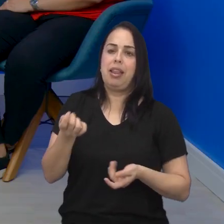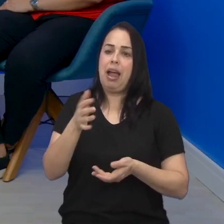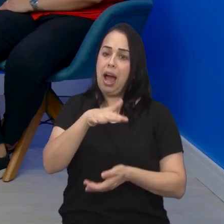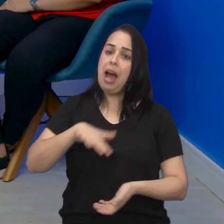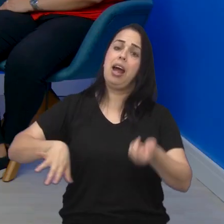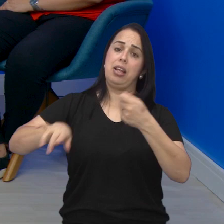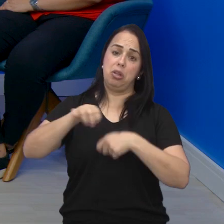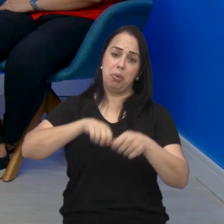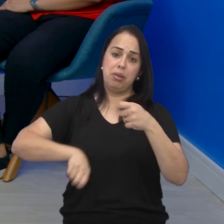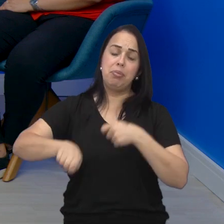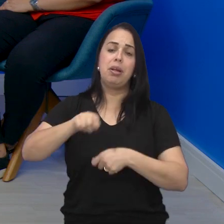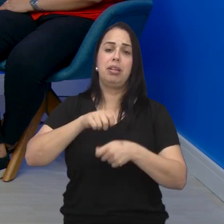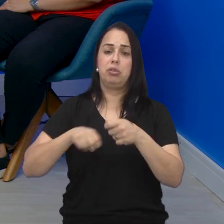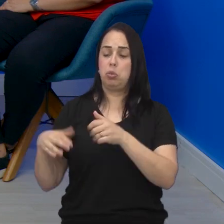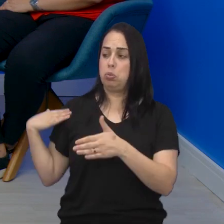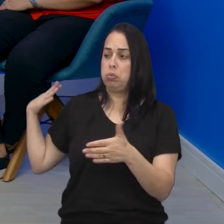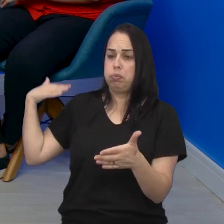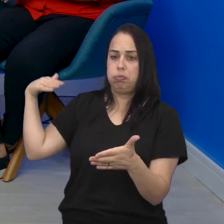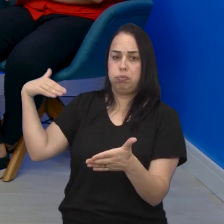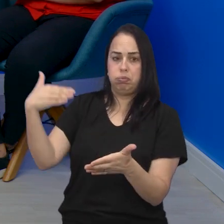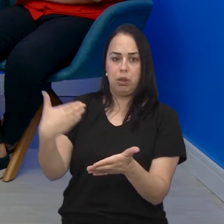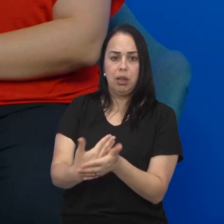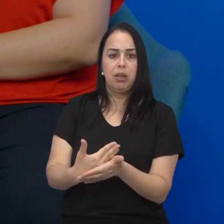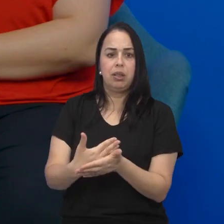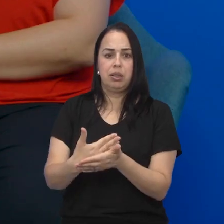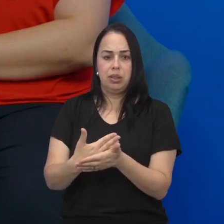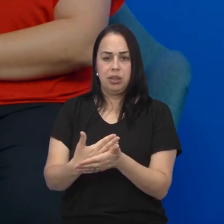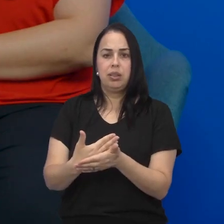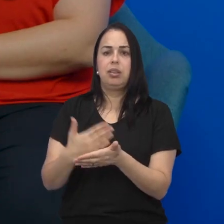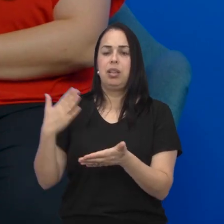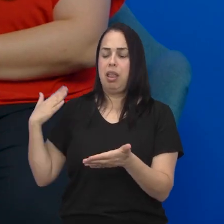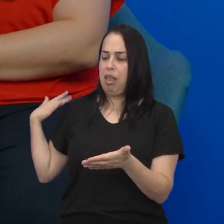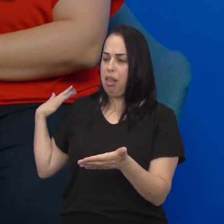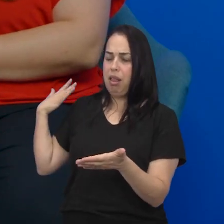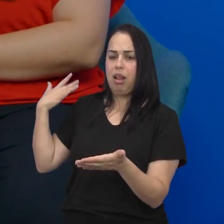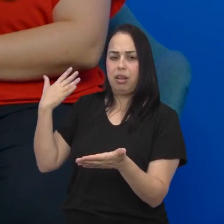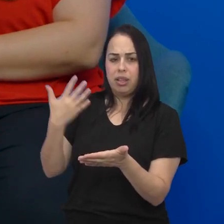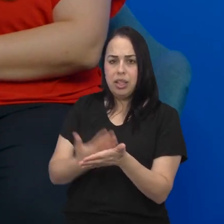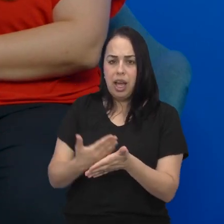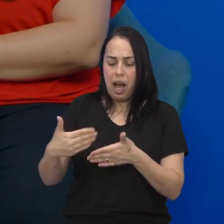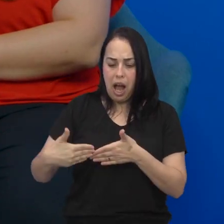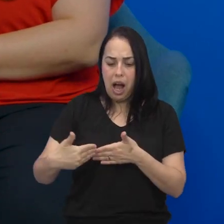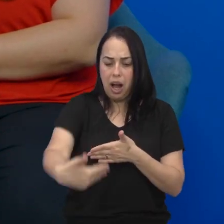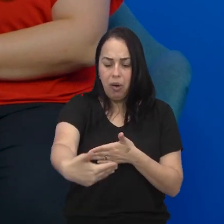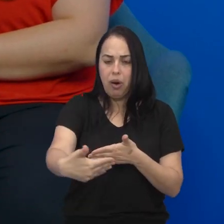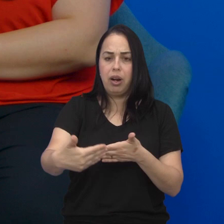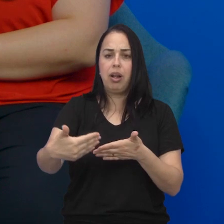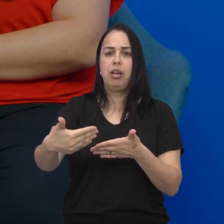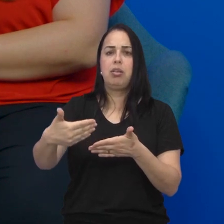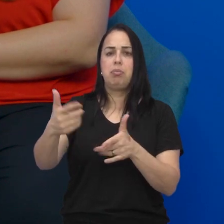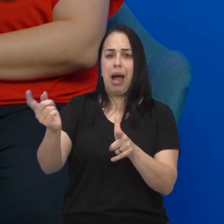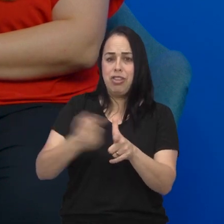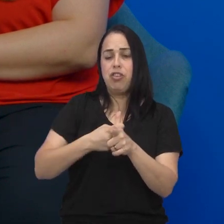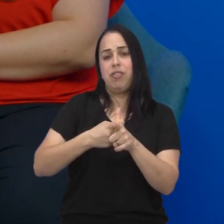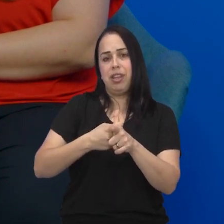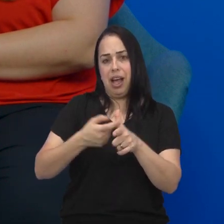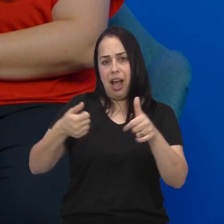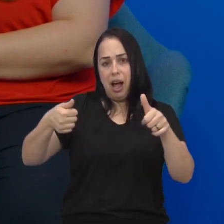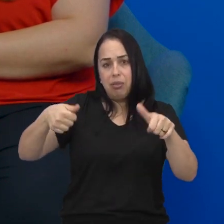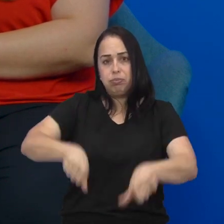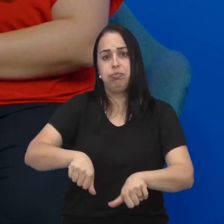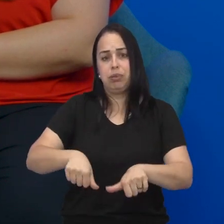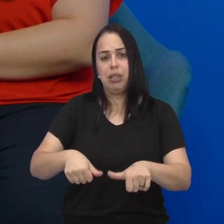questão administrativa ao longo do tempo, né? Decisões ao longo do tempo que levaram a uma